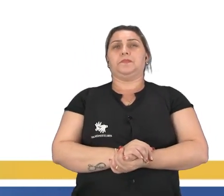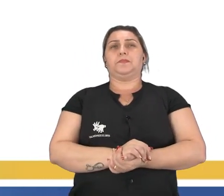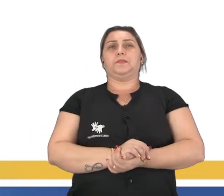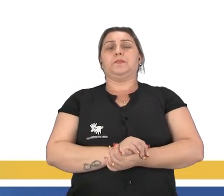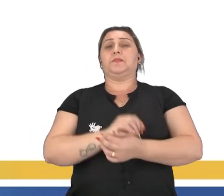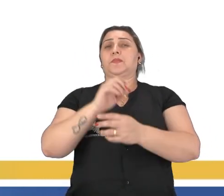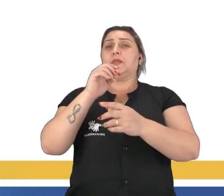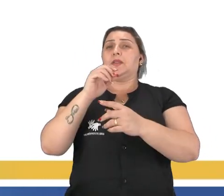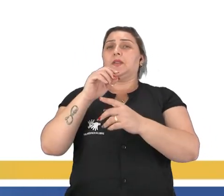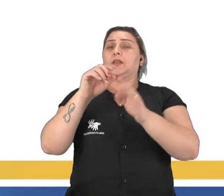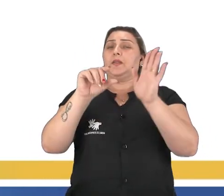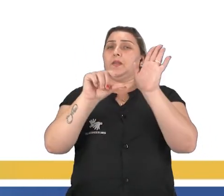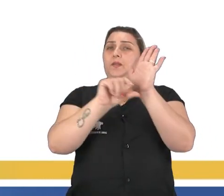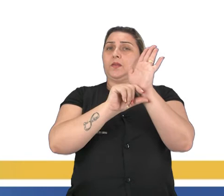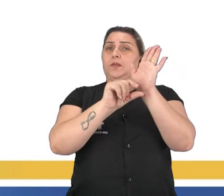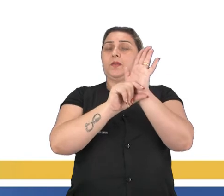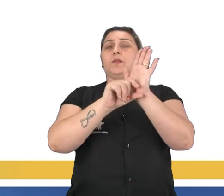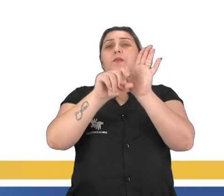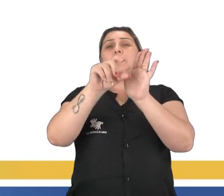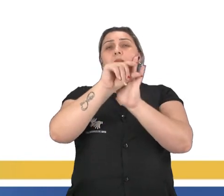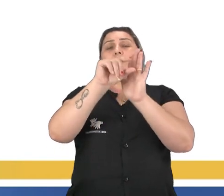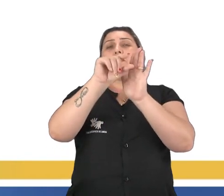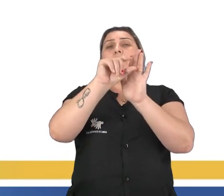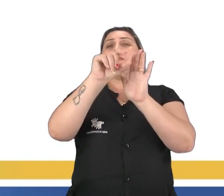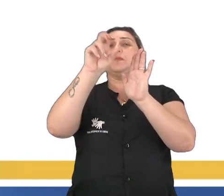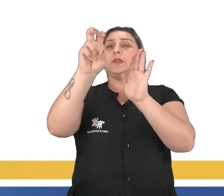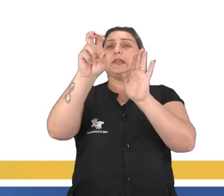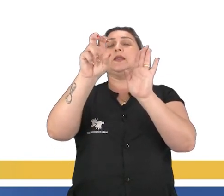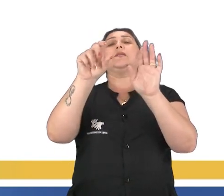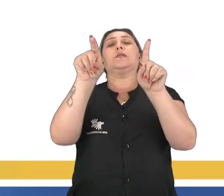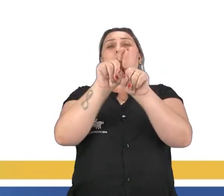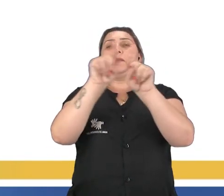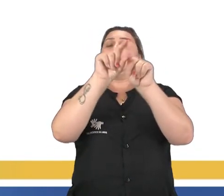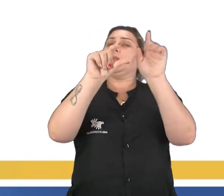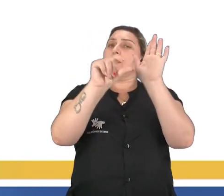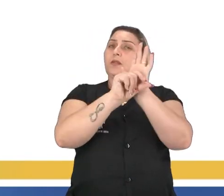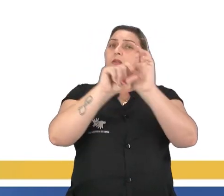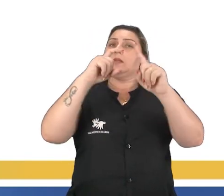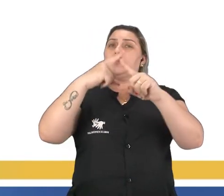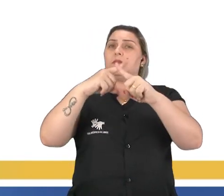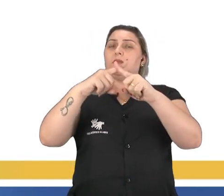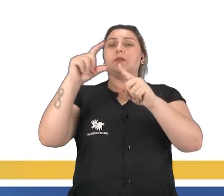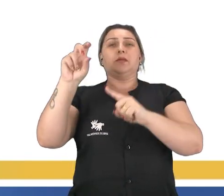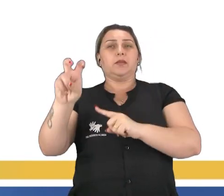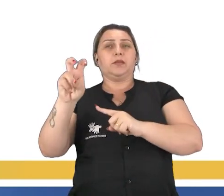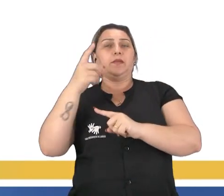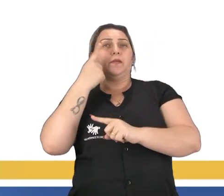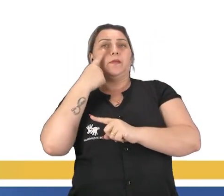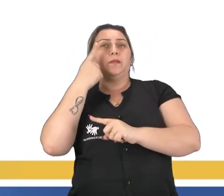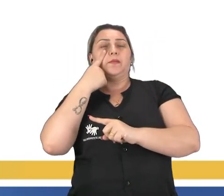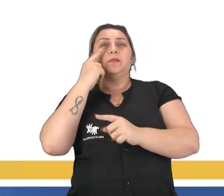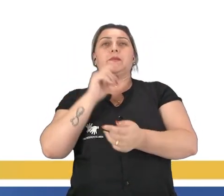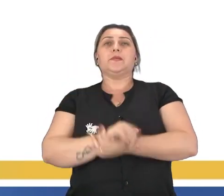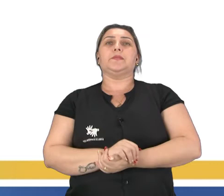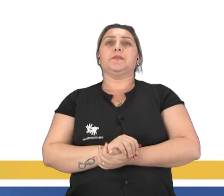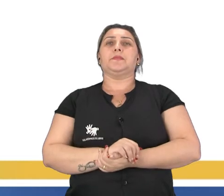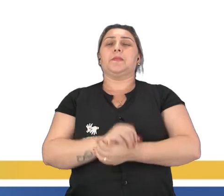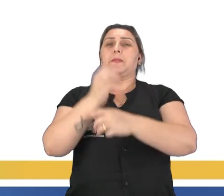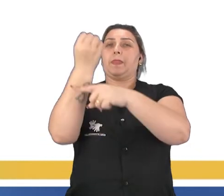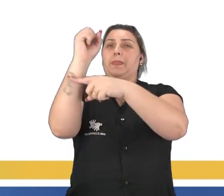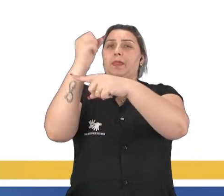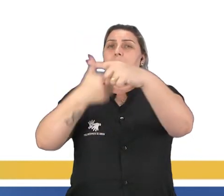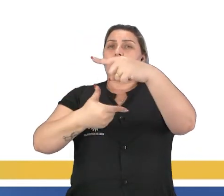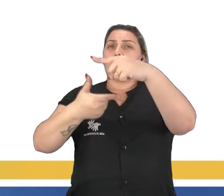Multipliquei o denominador por 5, tenho que multiplicar o numerador também. Observem que agora